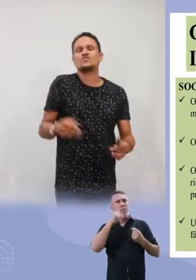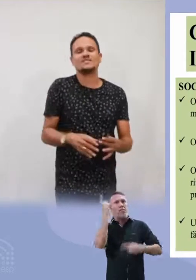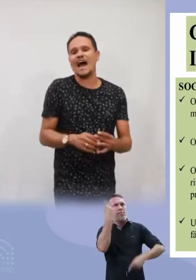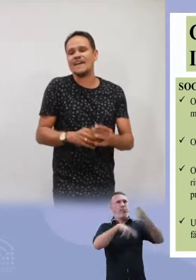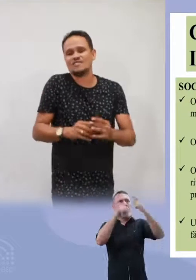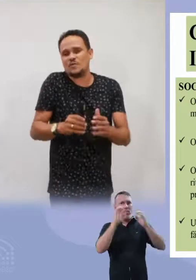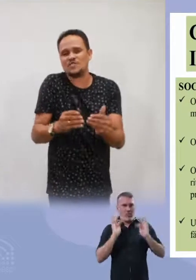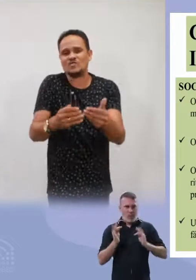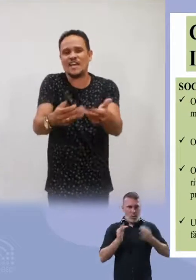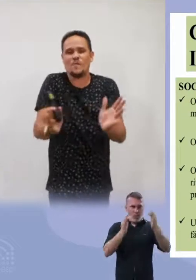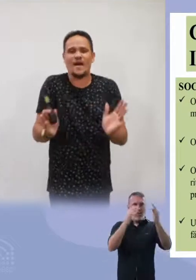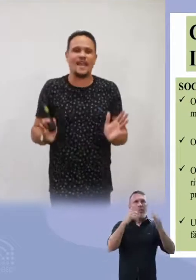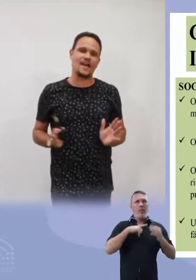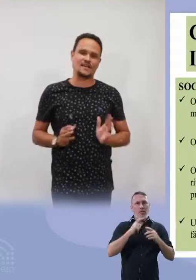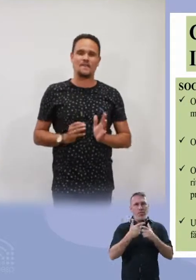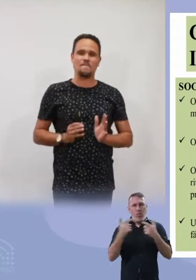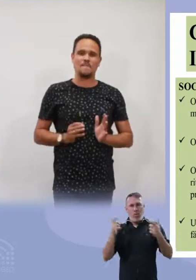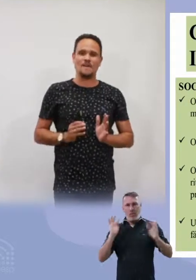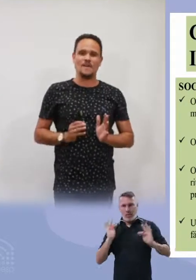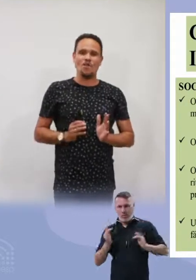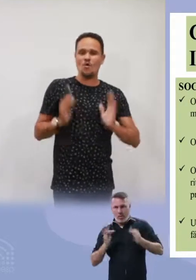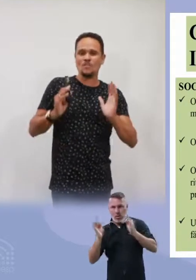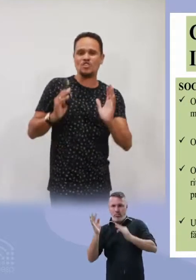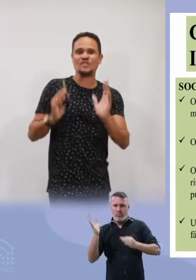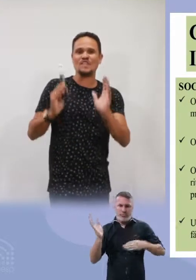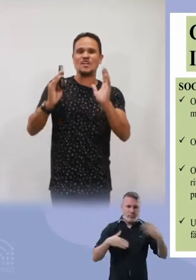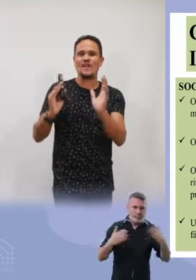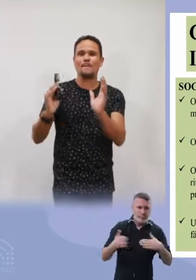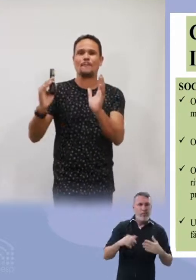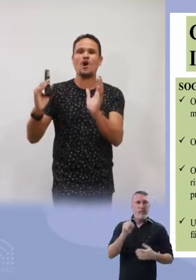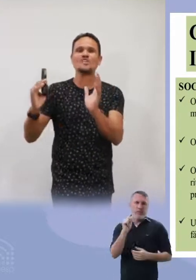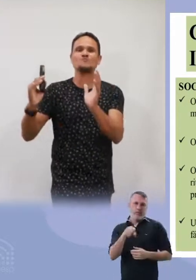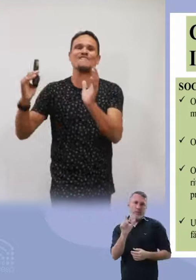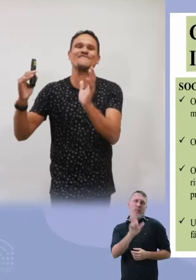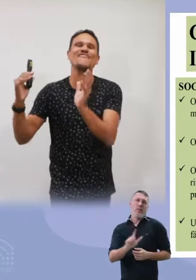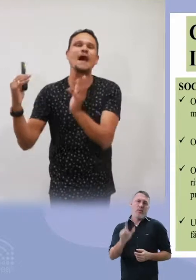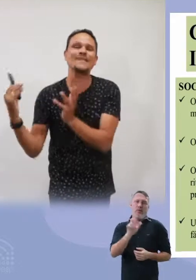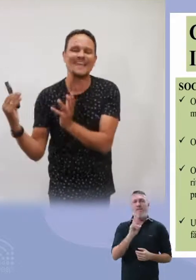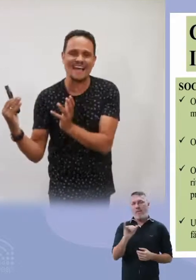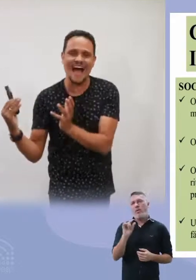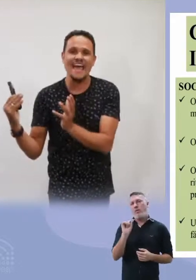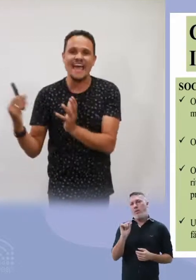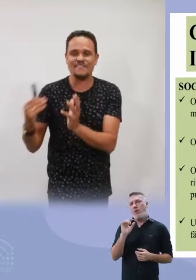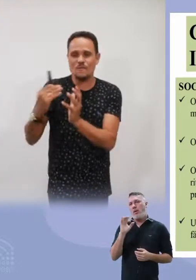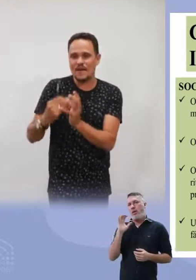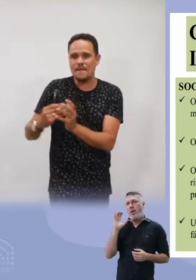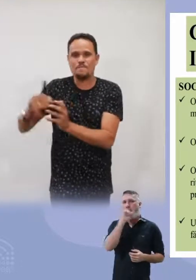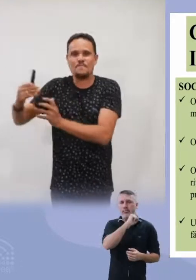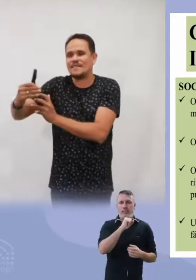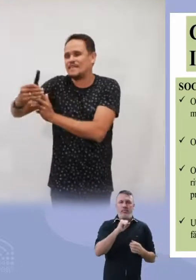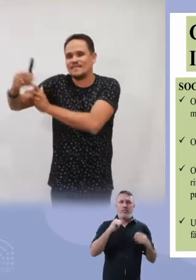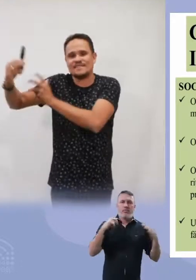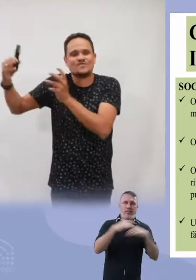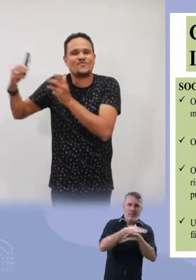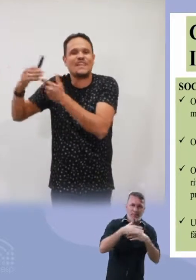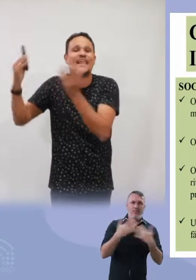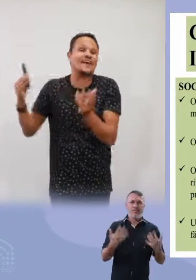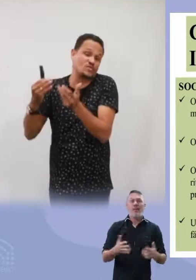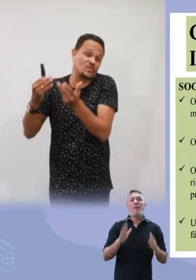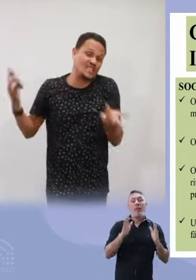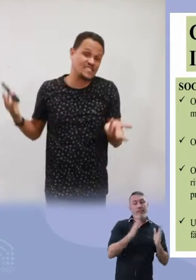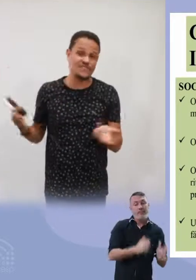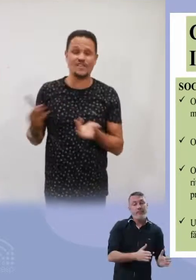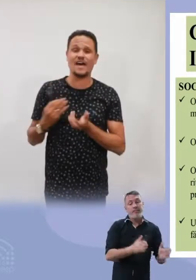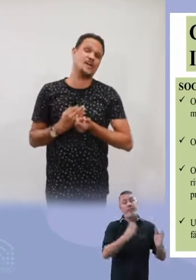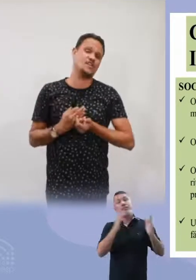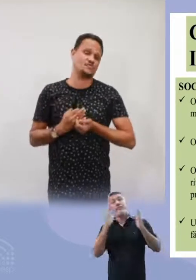Condições sociais, não preciso nem enumerar aqui. Como o indivíduo tem que morar próximo à fábrica, ele vai morar em pequenos vilarejos,